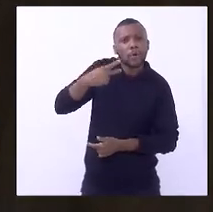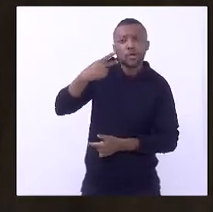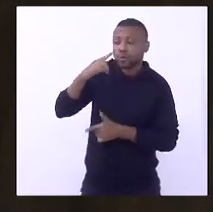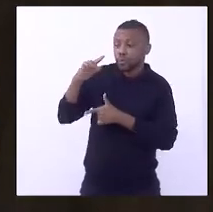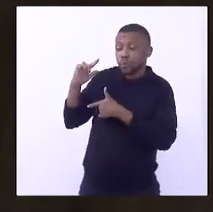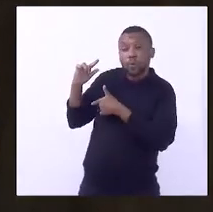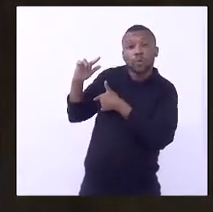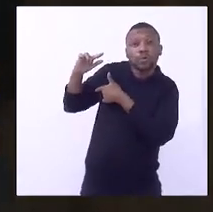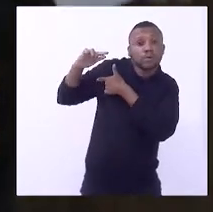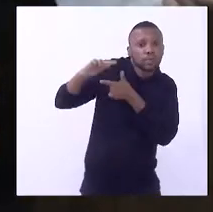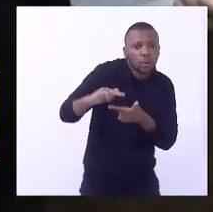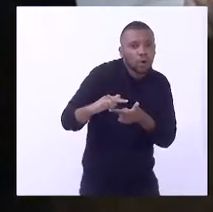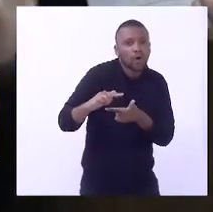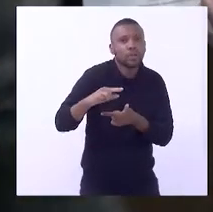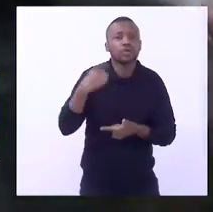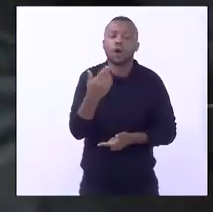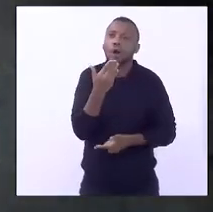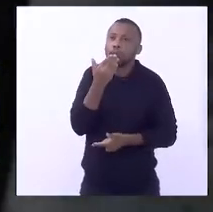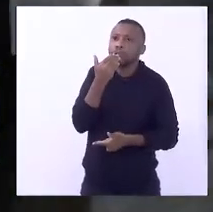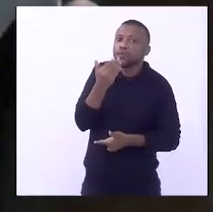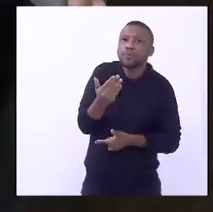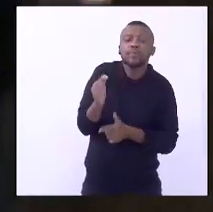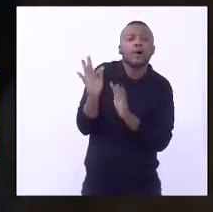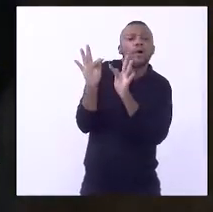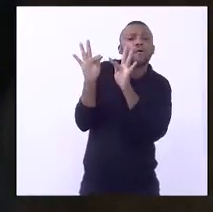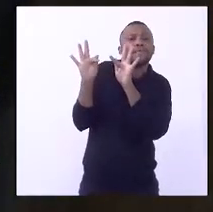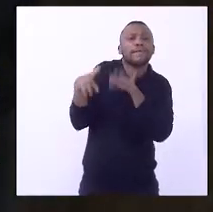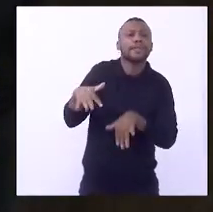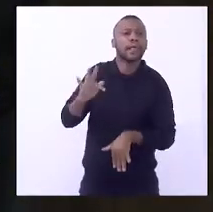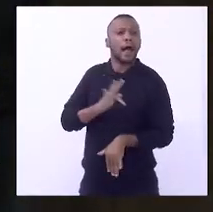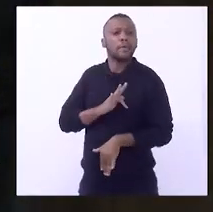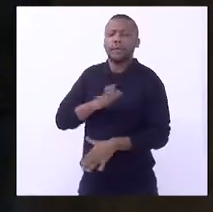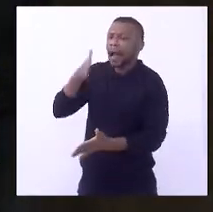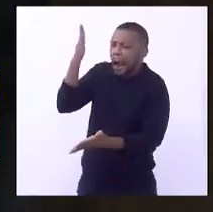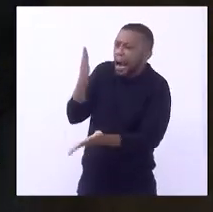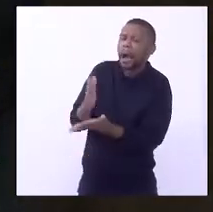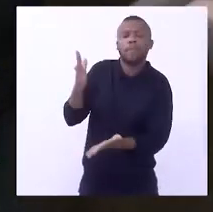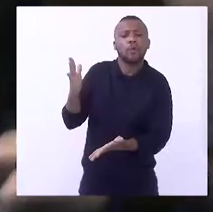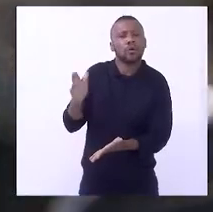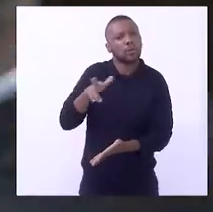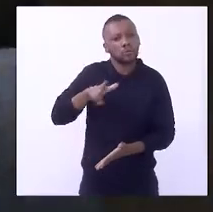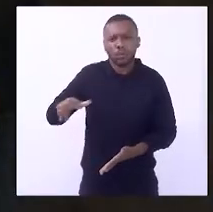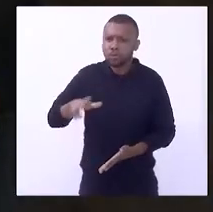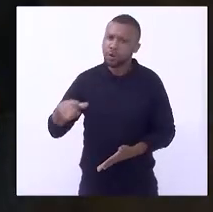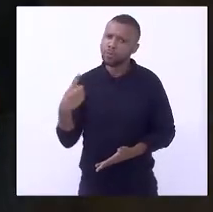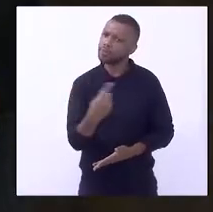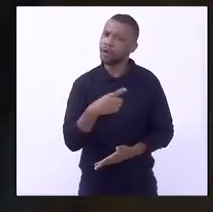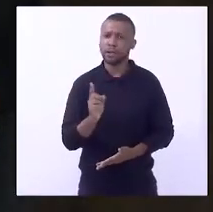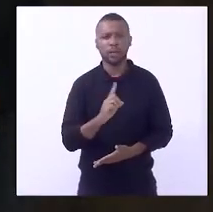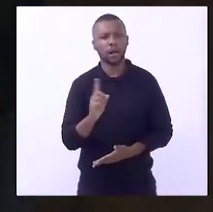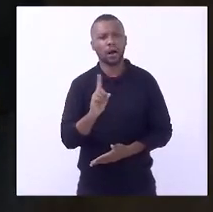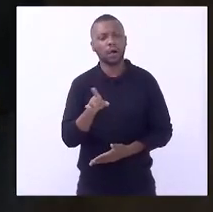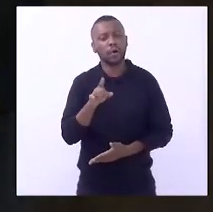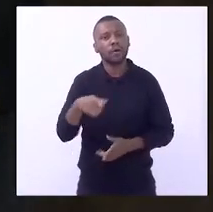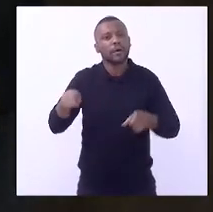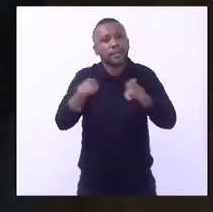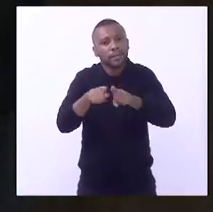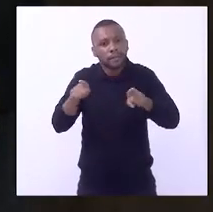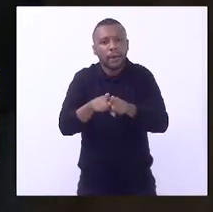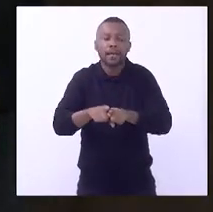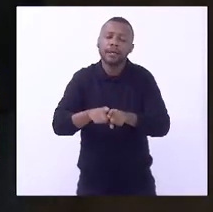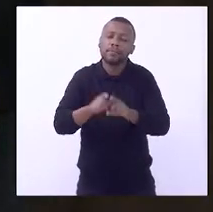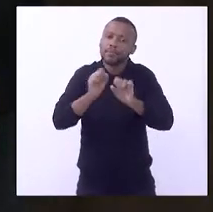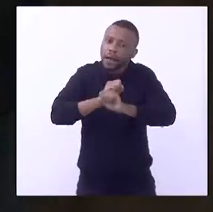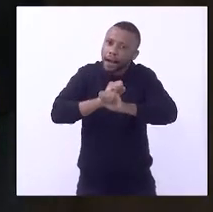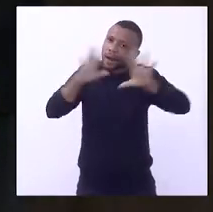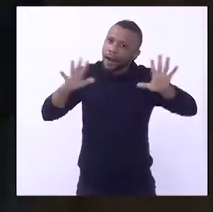políticos conservadores, que pedimos o fim da polícia. Não somos nós. E é preciso deixar claro